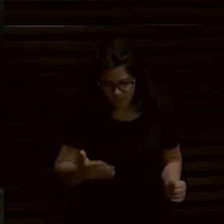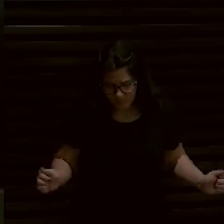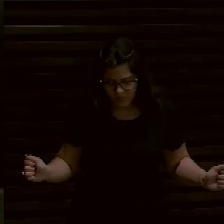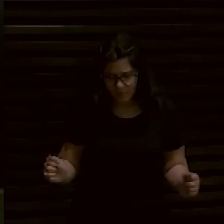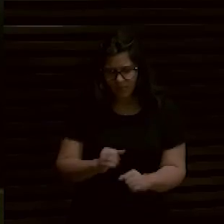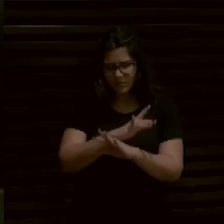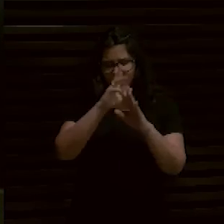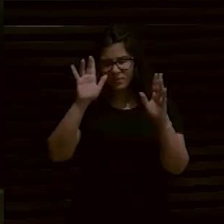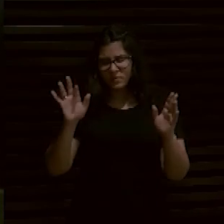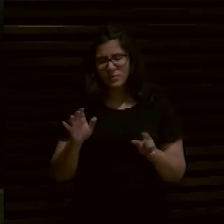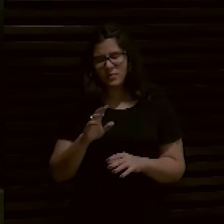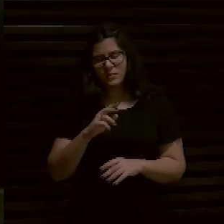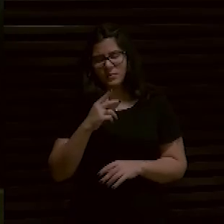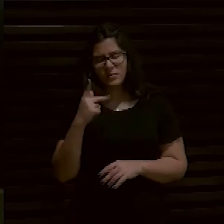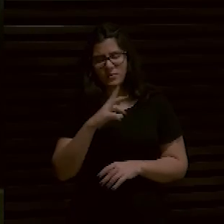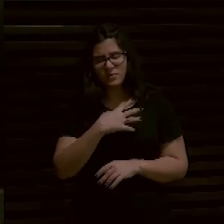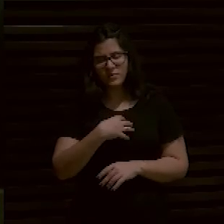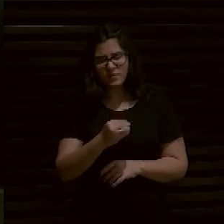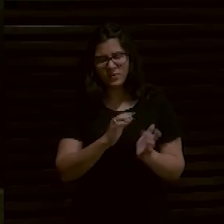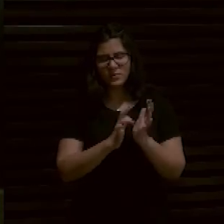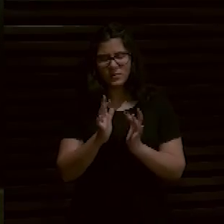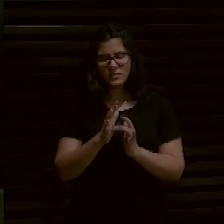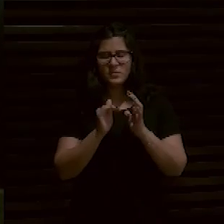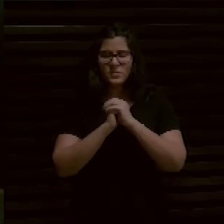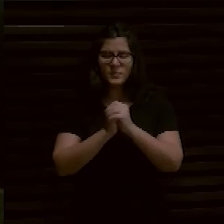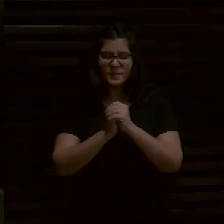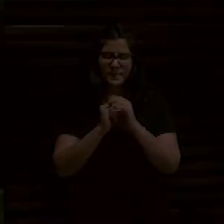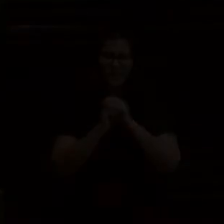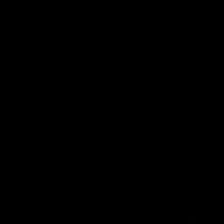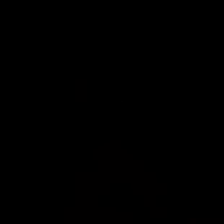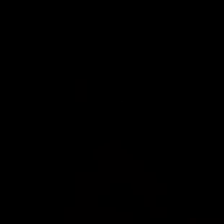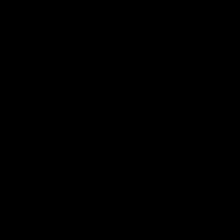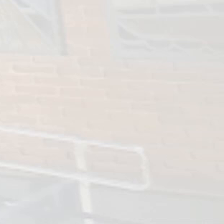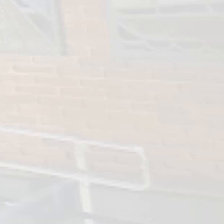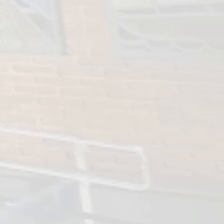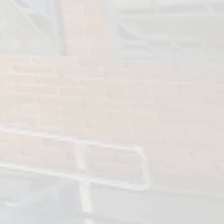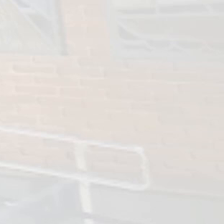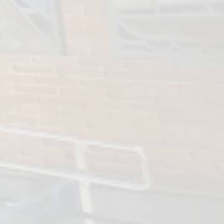nome do Teu Filho Jesus. Amém e amém. Amém.